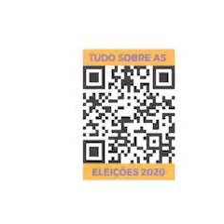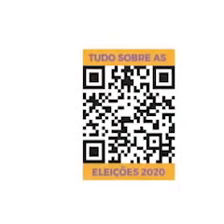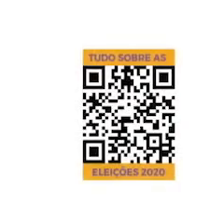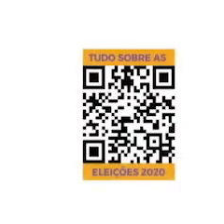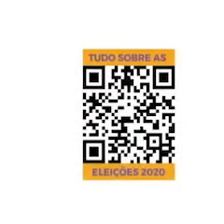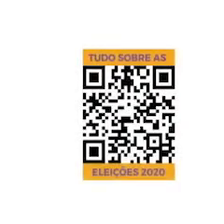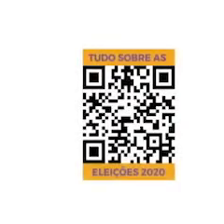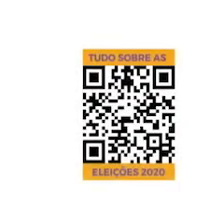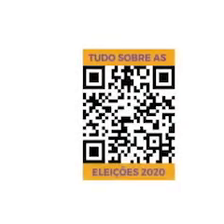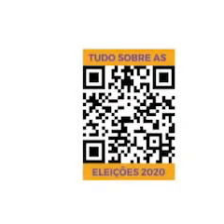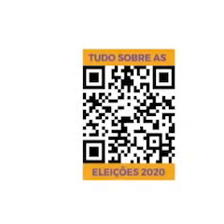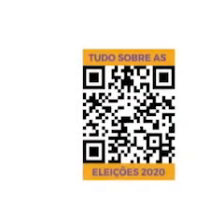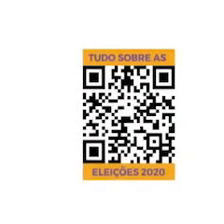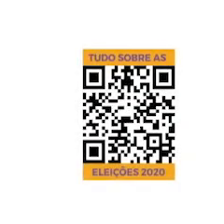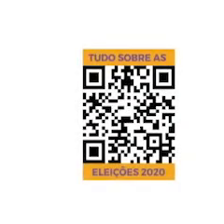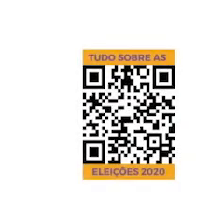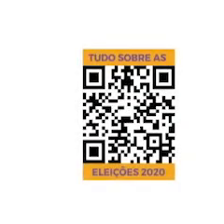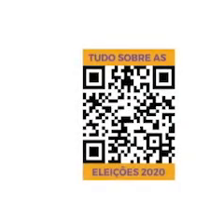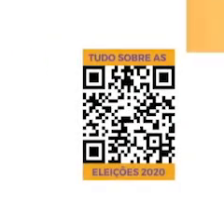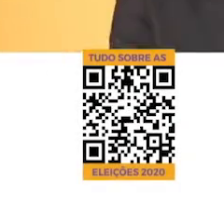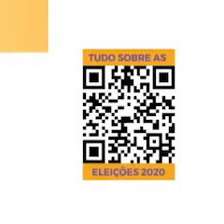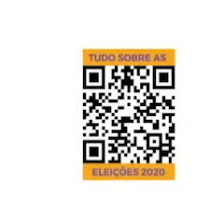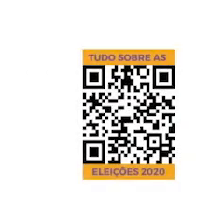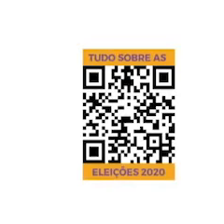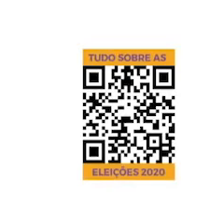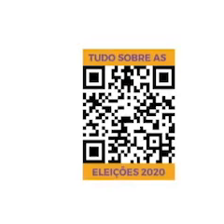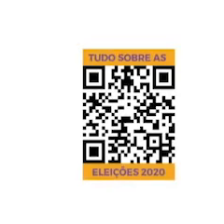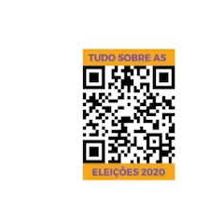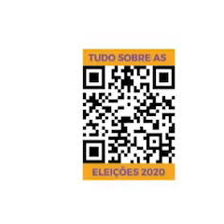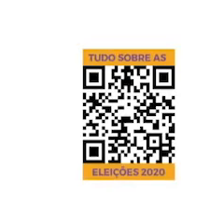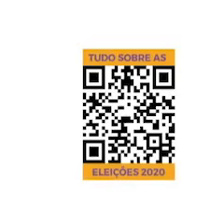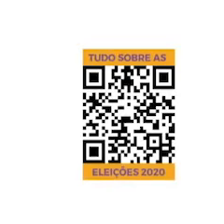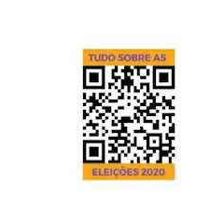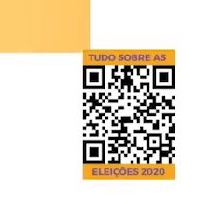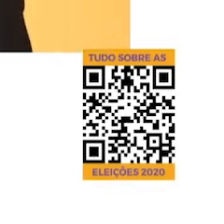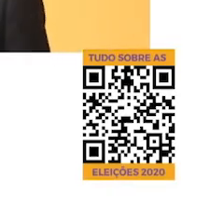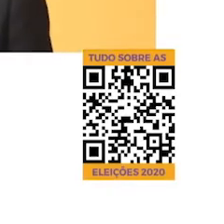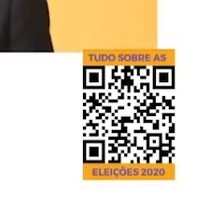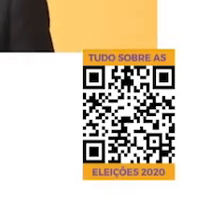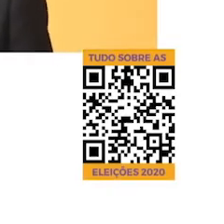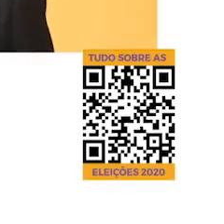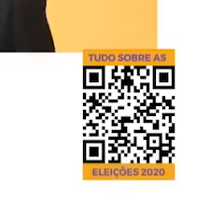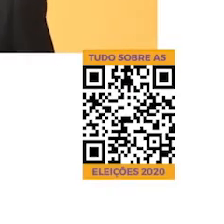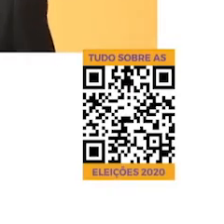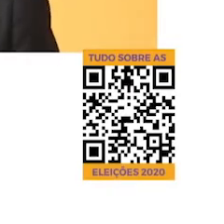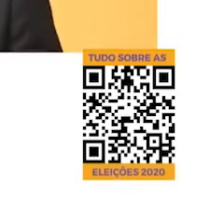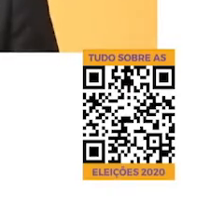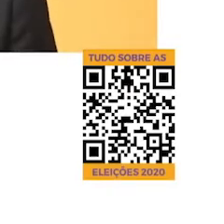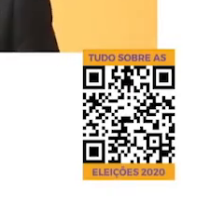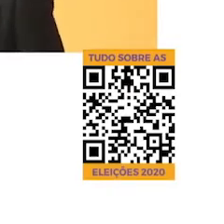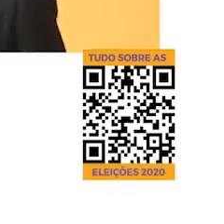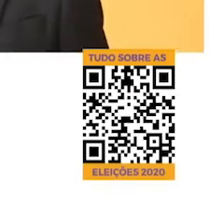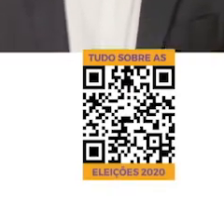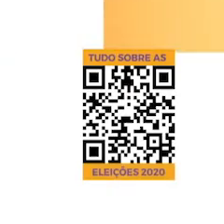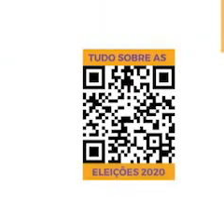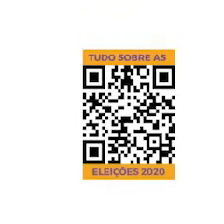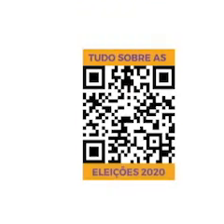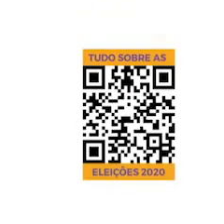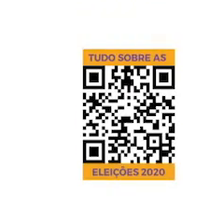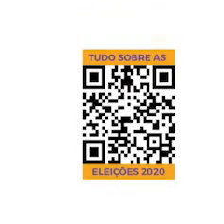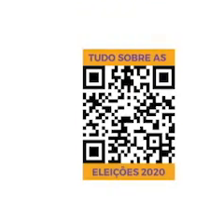Quem pensa diferente de mim não é meu inimigo. Podemos discordar em muitos assuntos, mas conhecemos a importância da